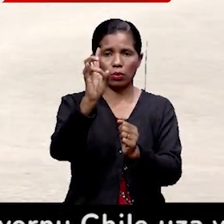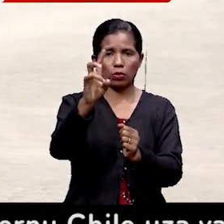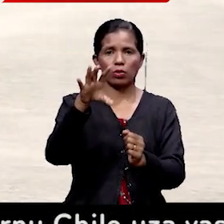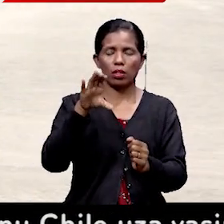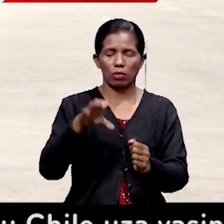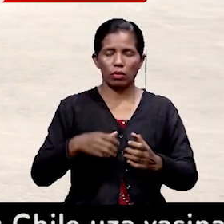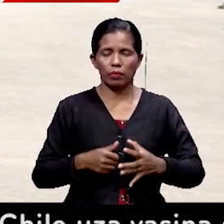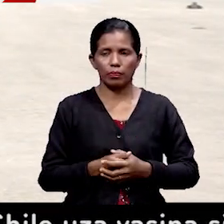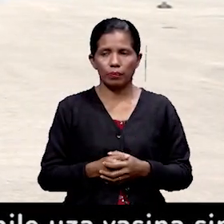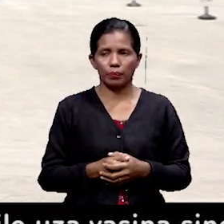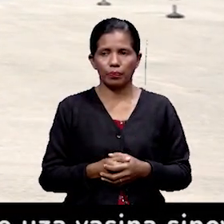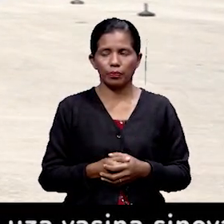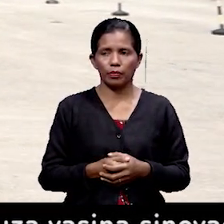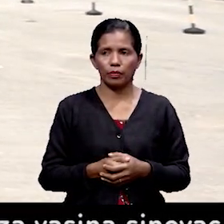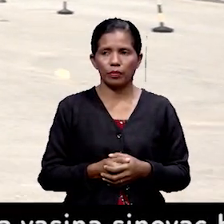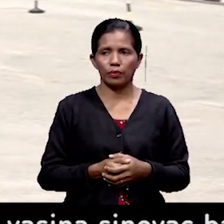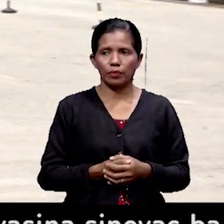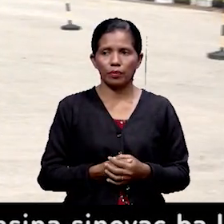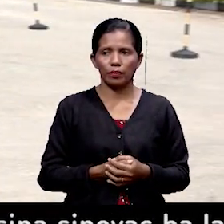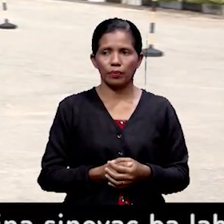Almeida dos Santos, Joanico Pinto, Zémen.